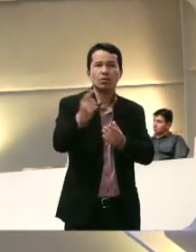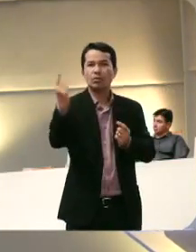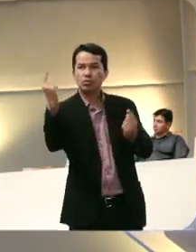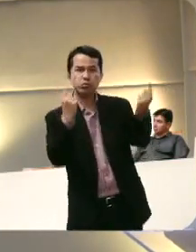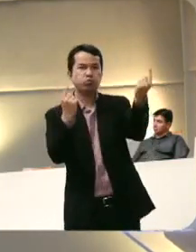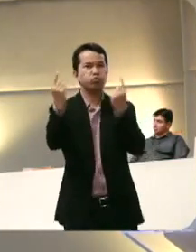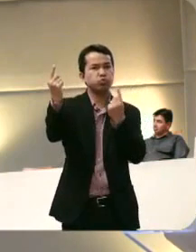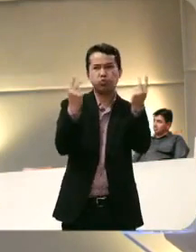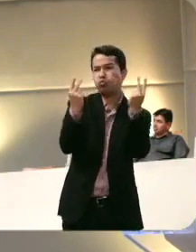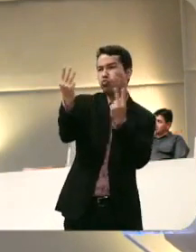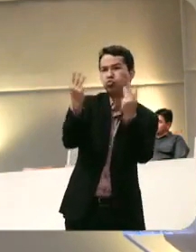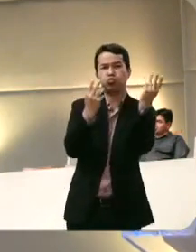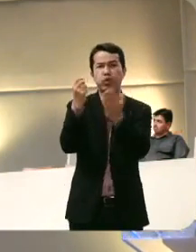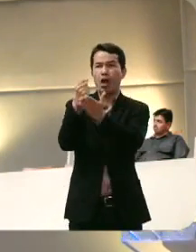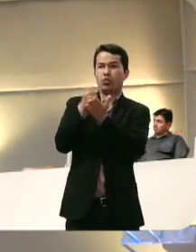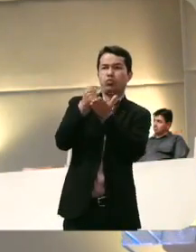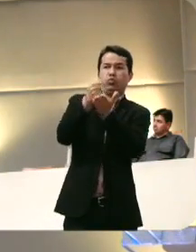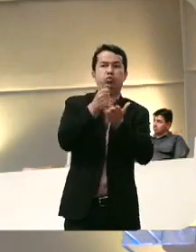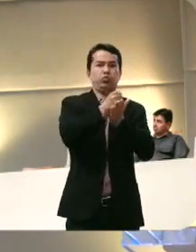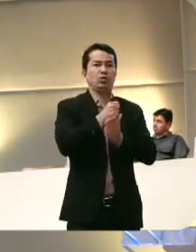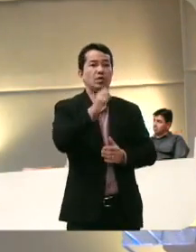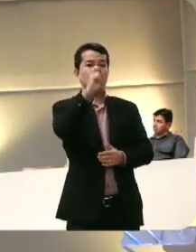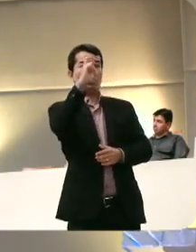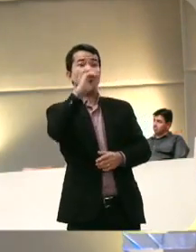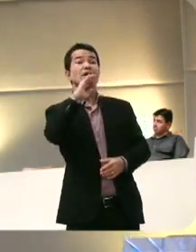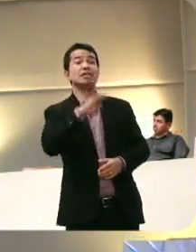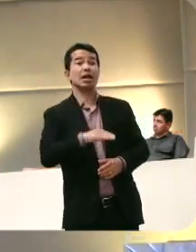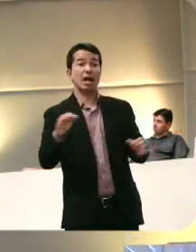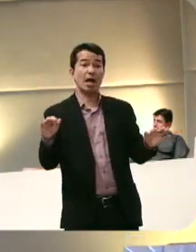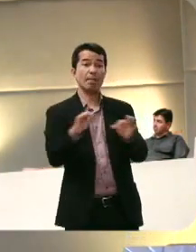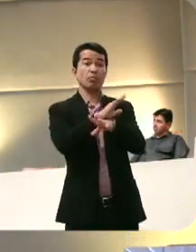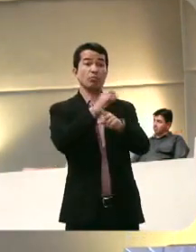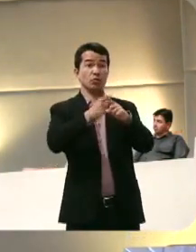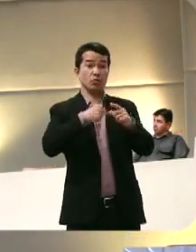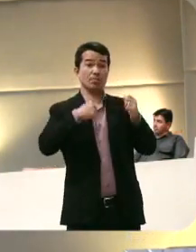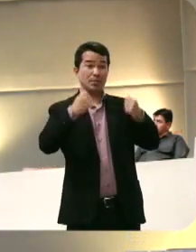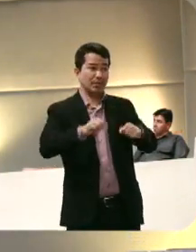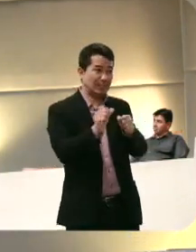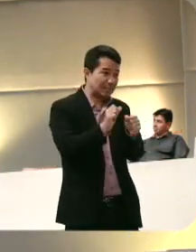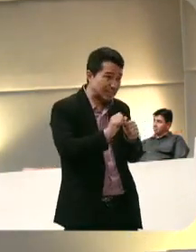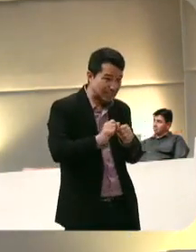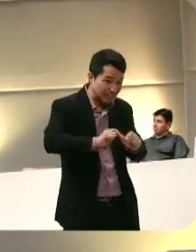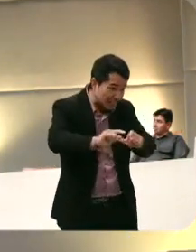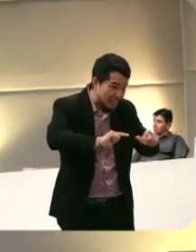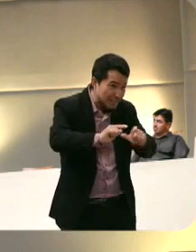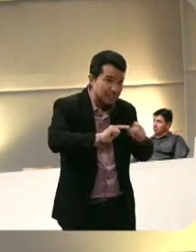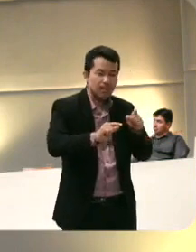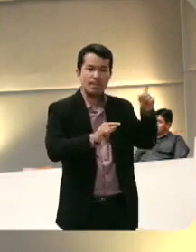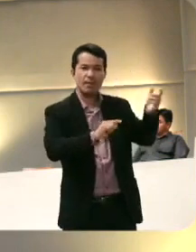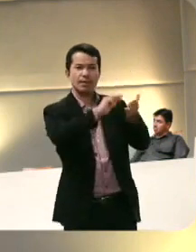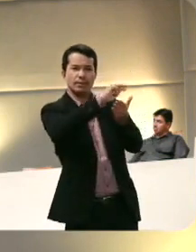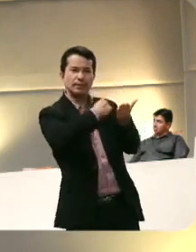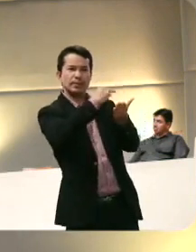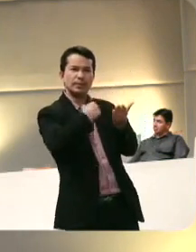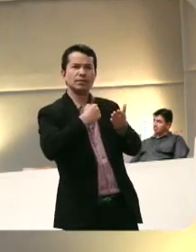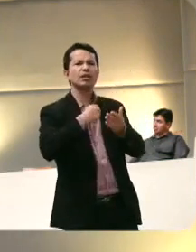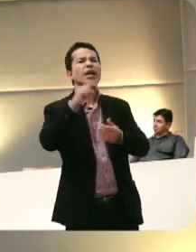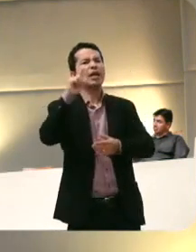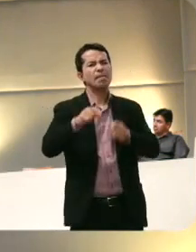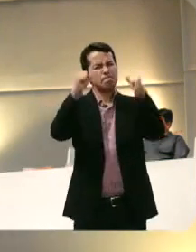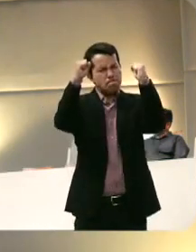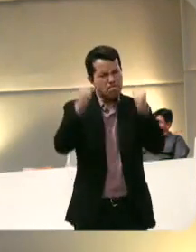para me ajudar. 5 horas da tarde eu tinha entregado o que eu tinha que fazer. E ele mandando áudio: isso é o poder da